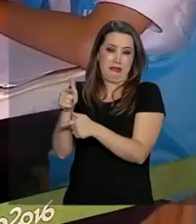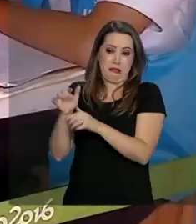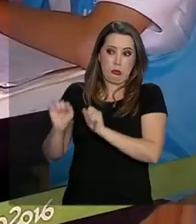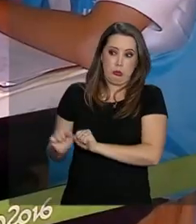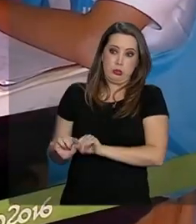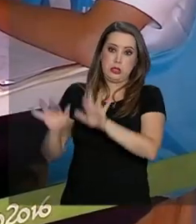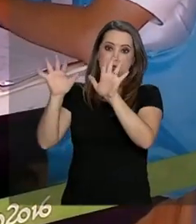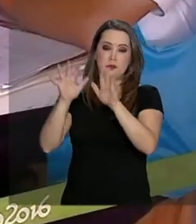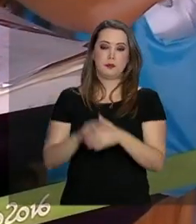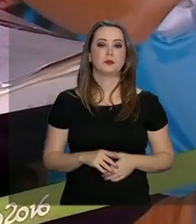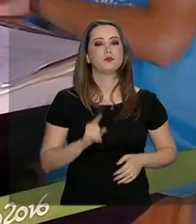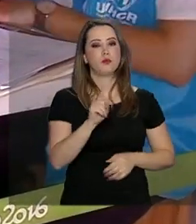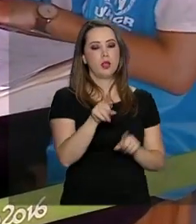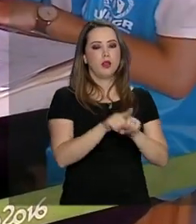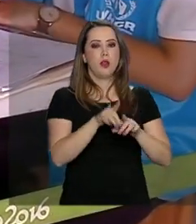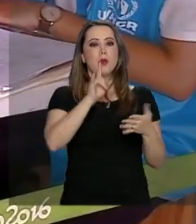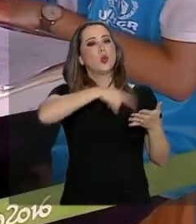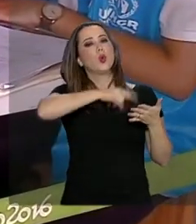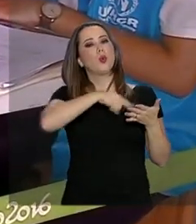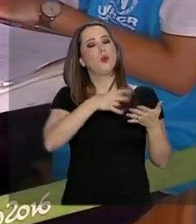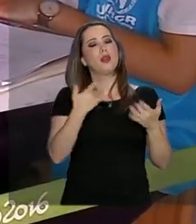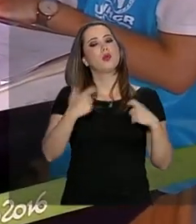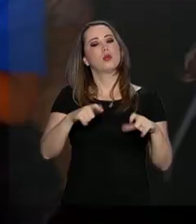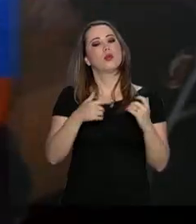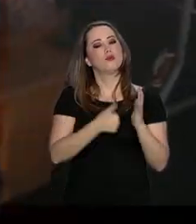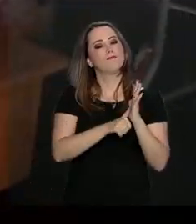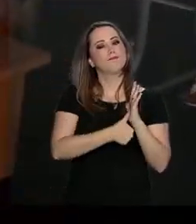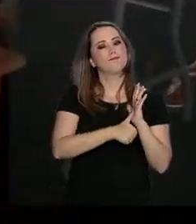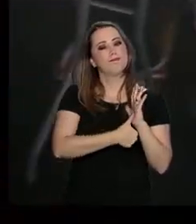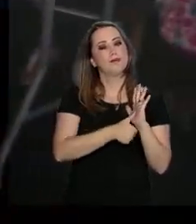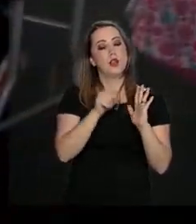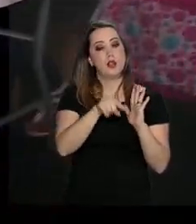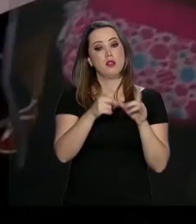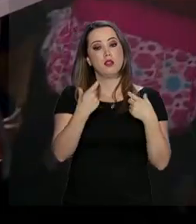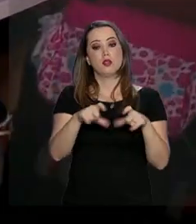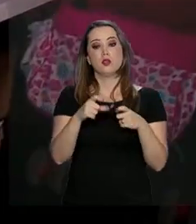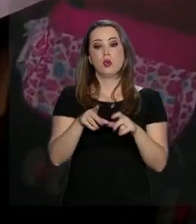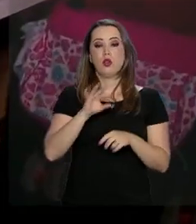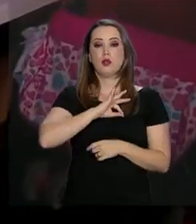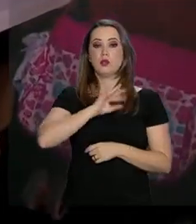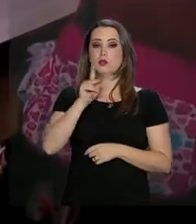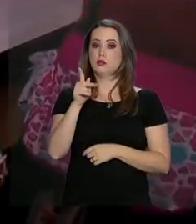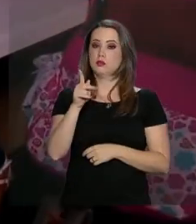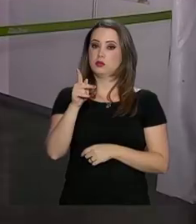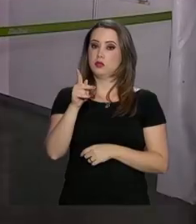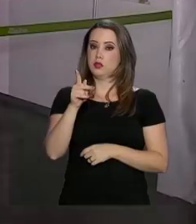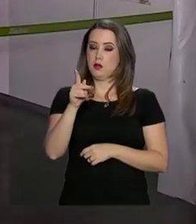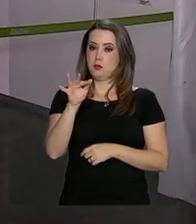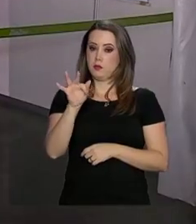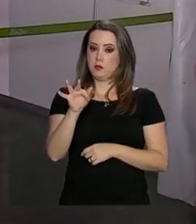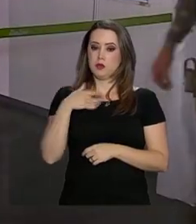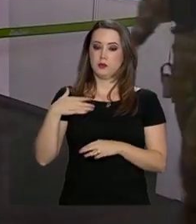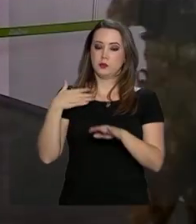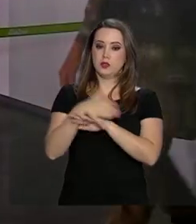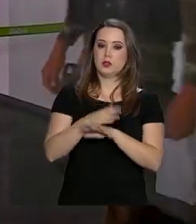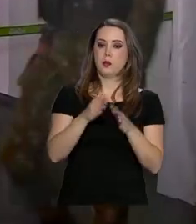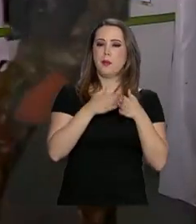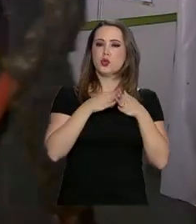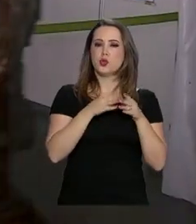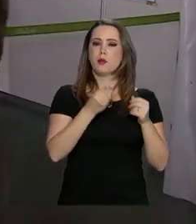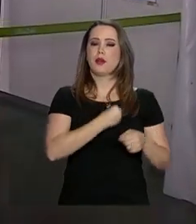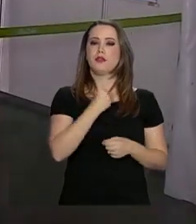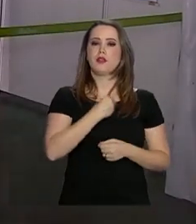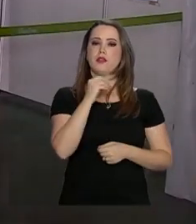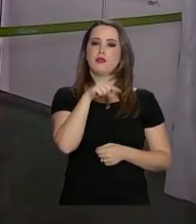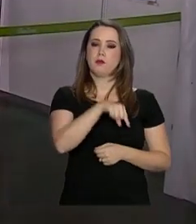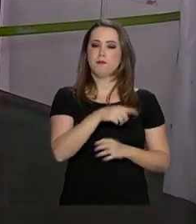identificação, onde os venezuelanos tiram os primeiros documentos, e a central de atendimento da Polícia Federal, onde dão entrada no pedido de refúgio ou